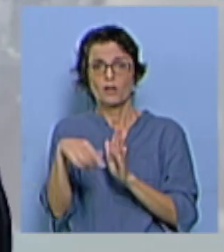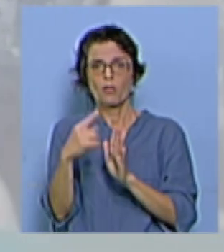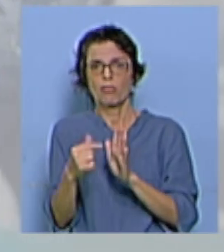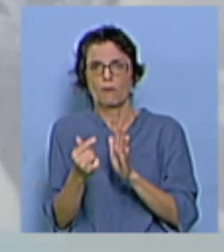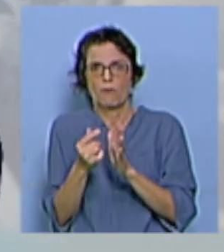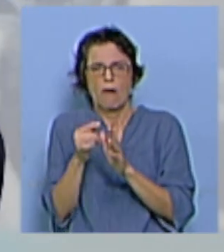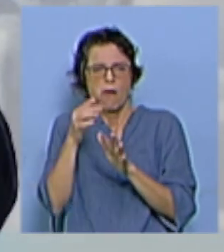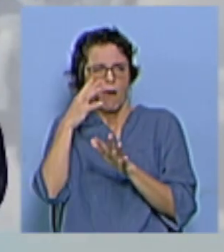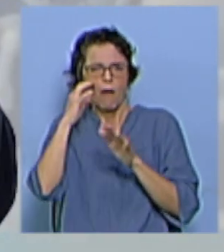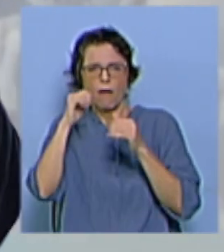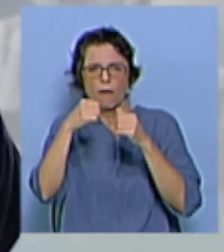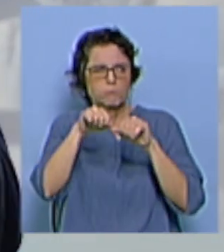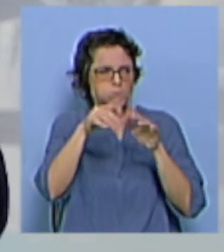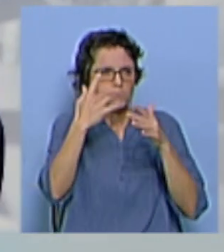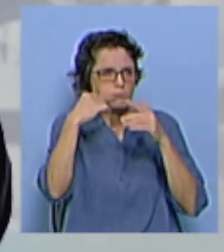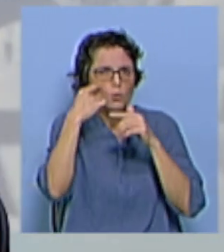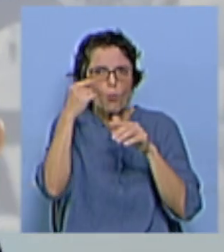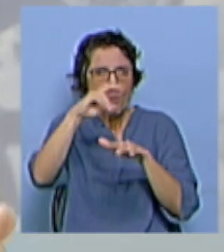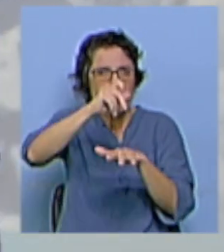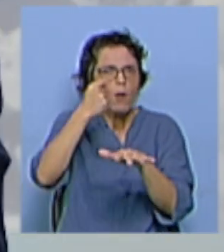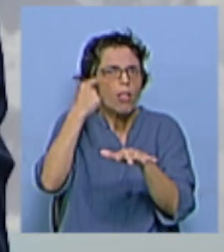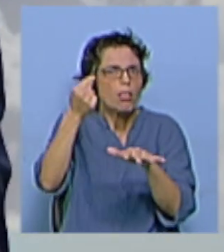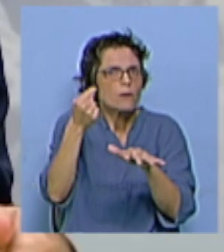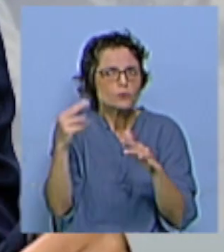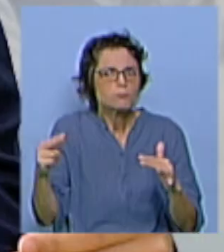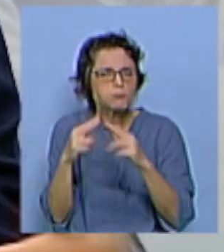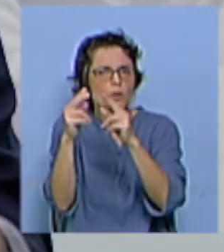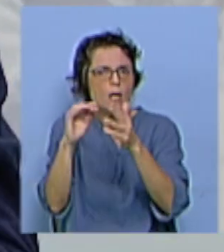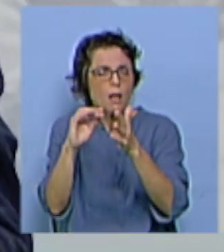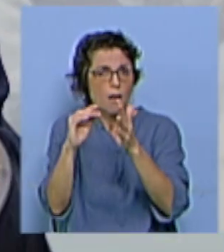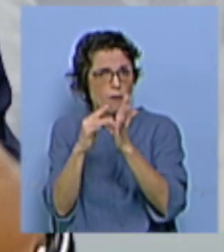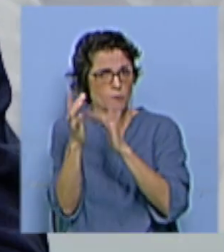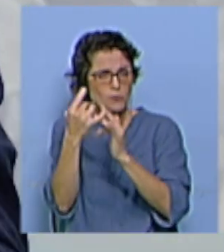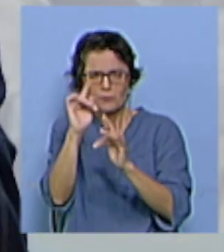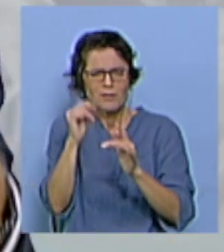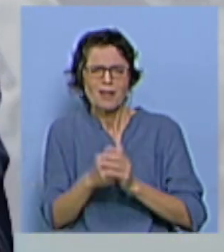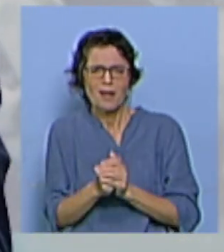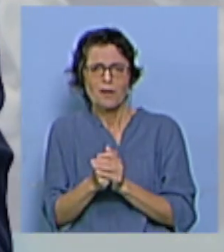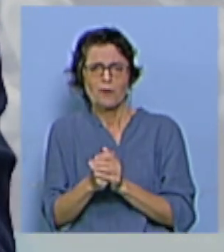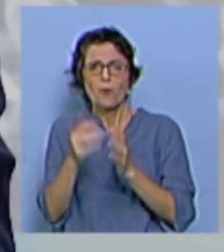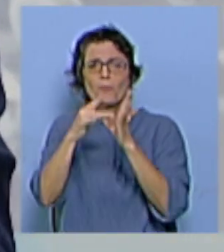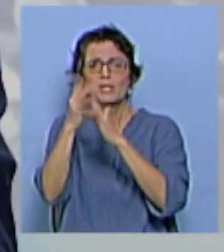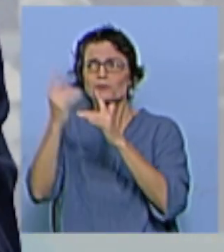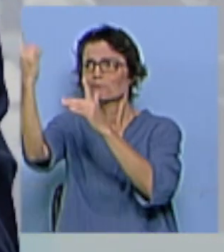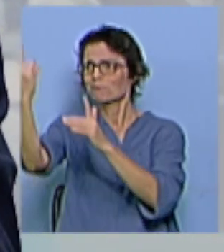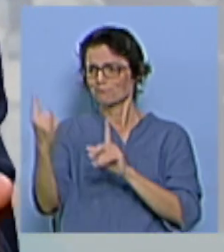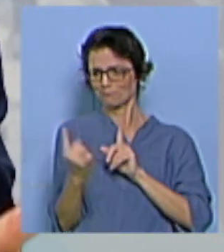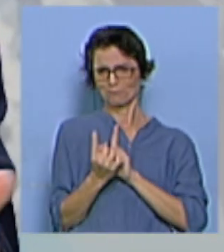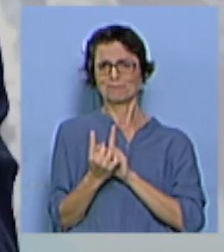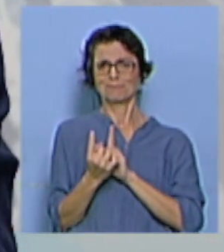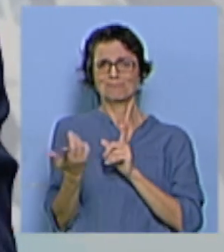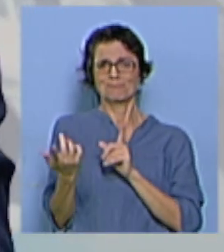àquele lugar especial para encontrar Jesus. Jesus vem ao nosso encontro quando nós estamos a viver a nossa vida